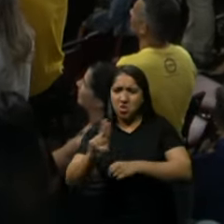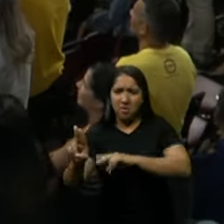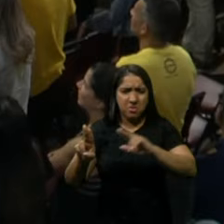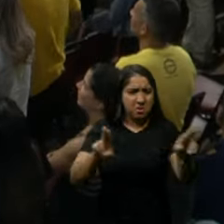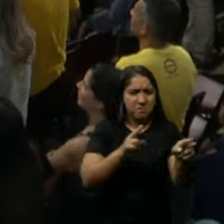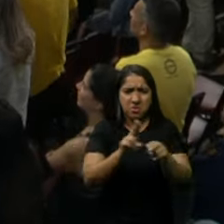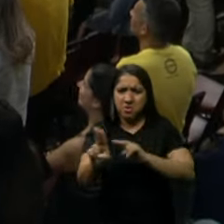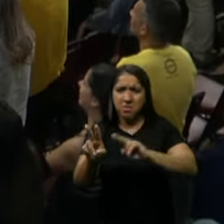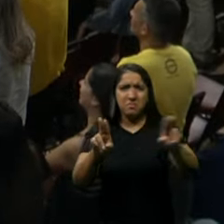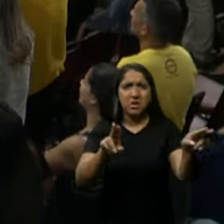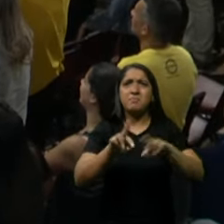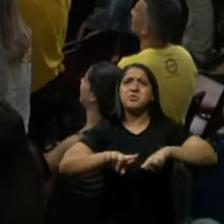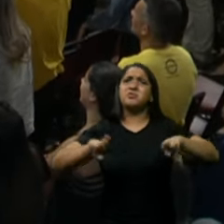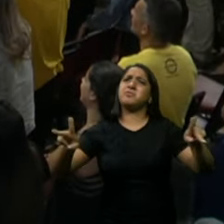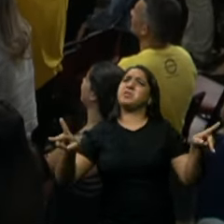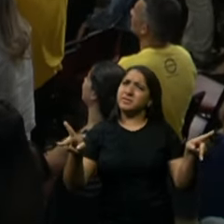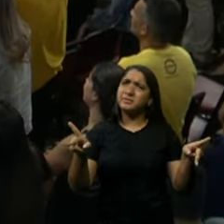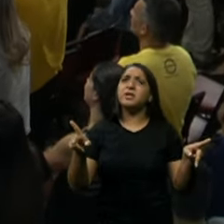acontece em